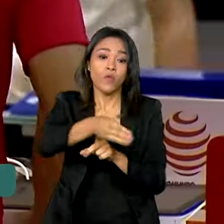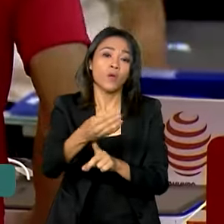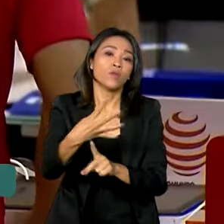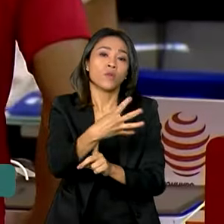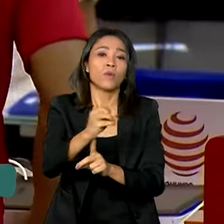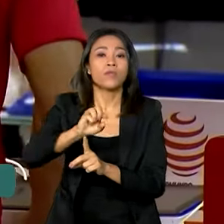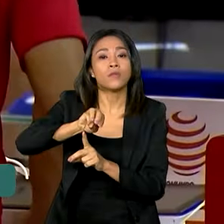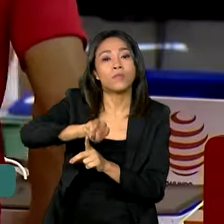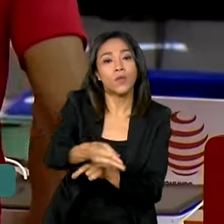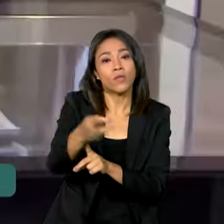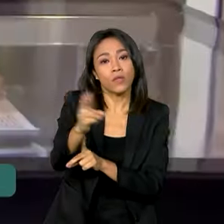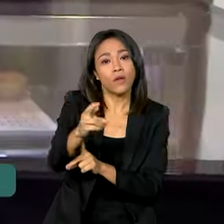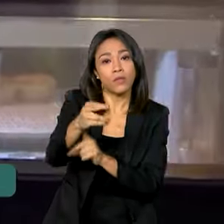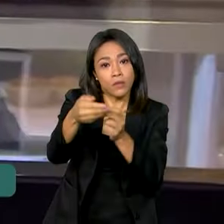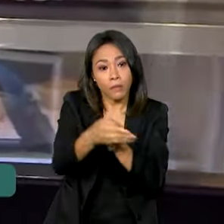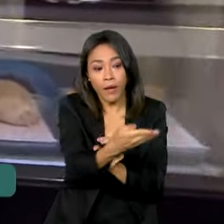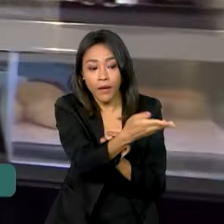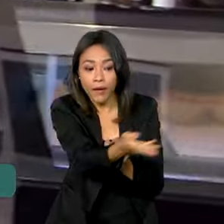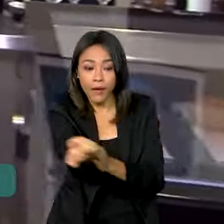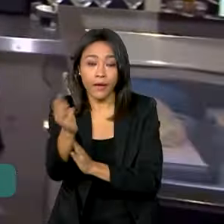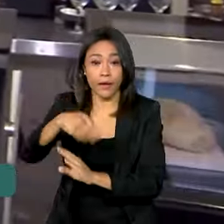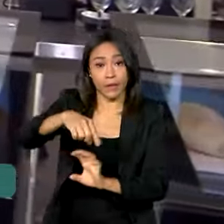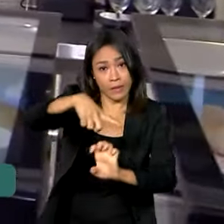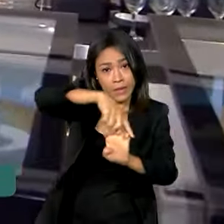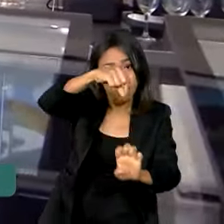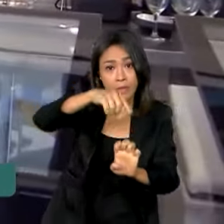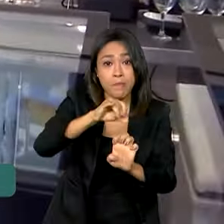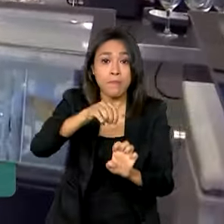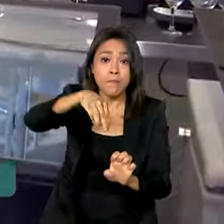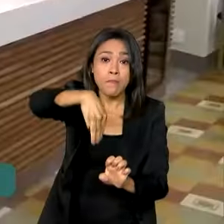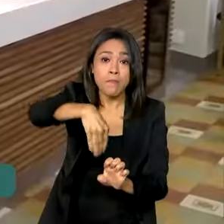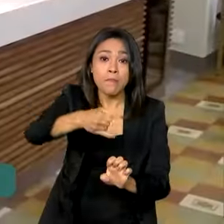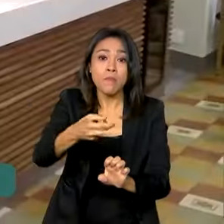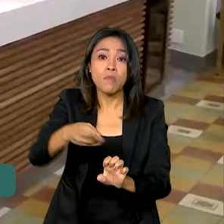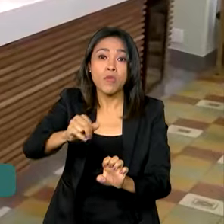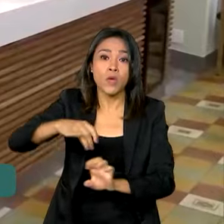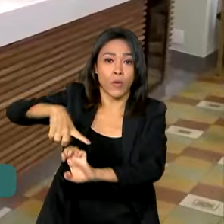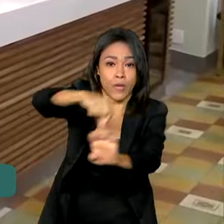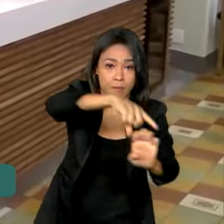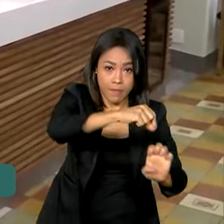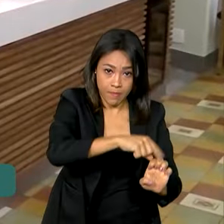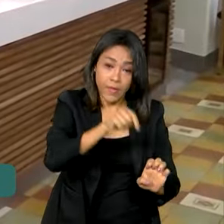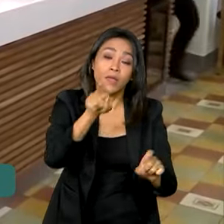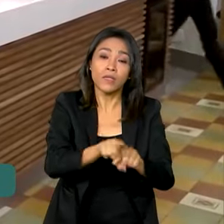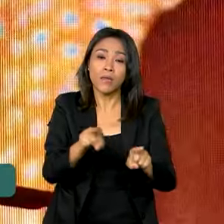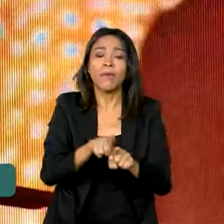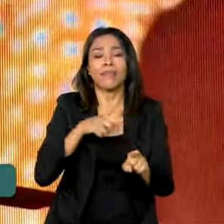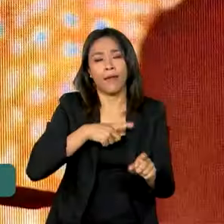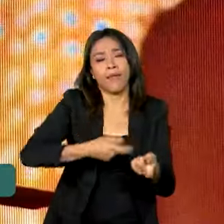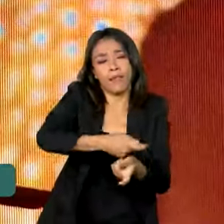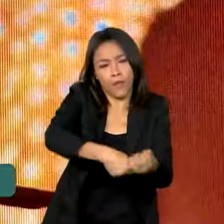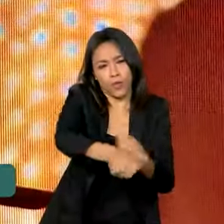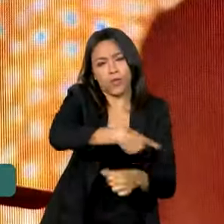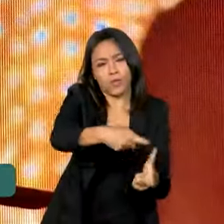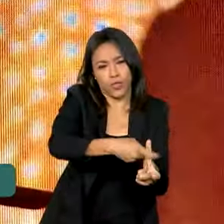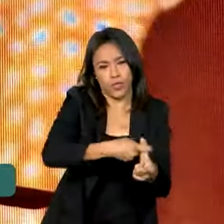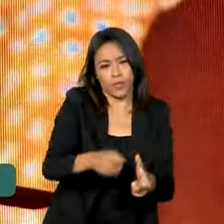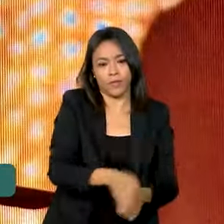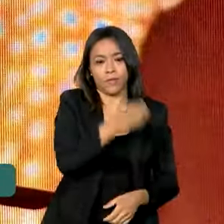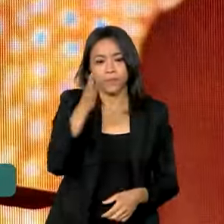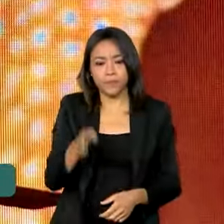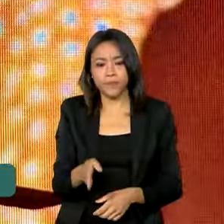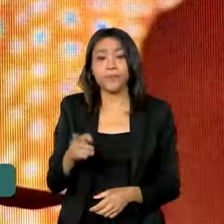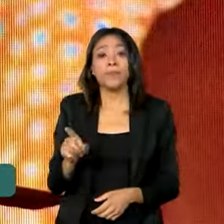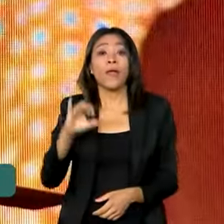R$9,4 bilhões em crédito para microempreendedores. O programa também prevê renegociação de dívidas. É importante a gente